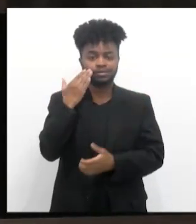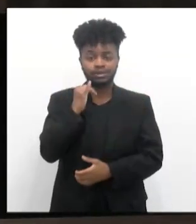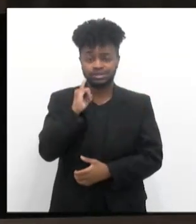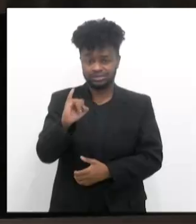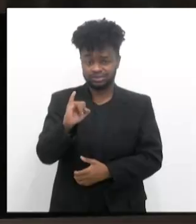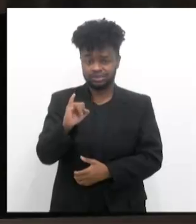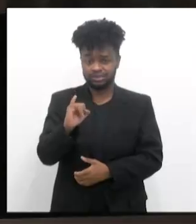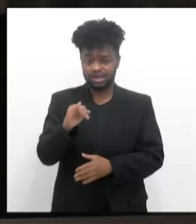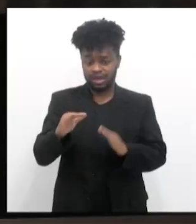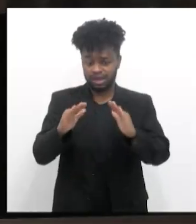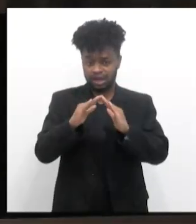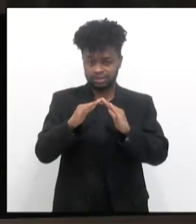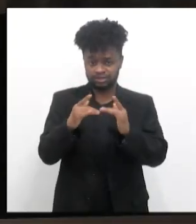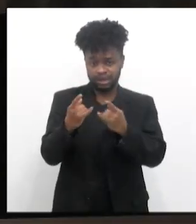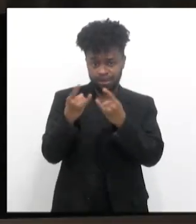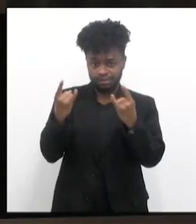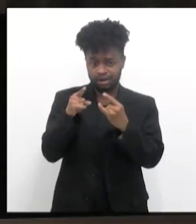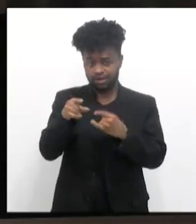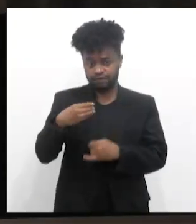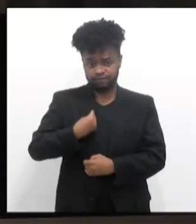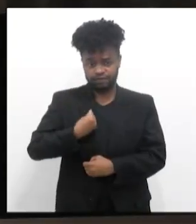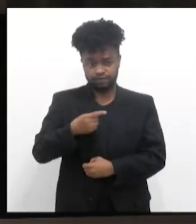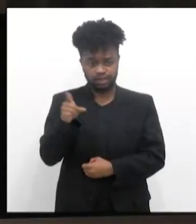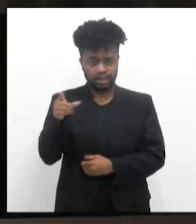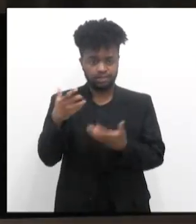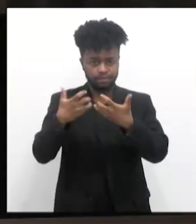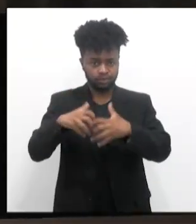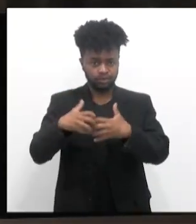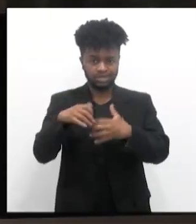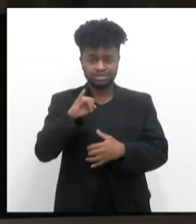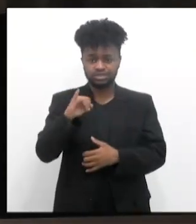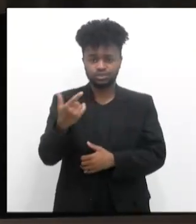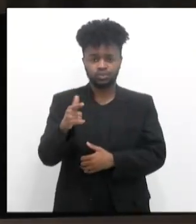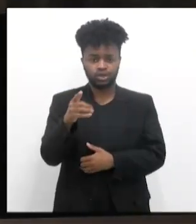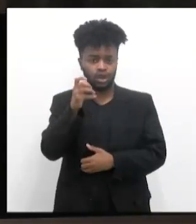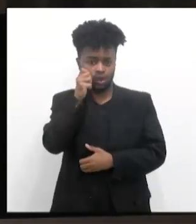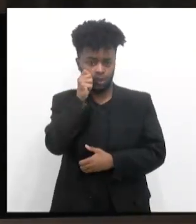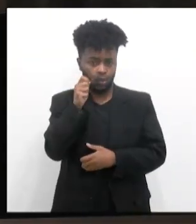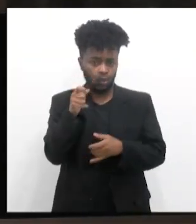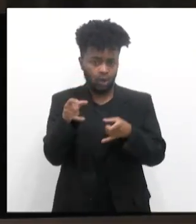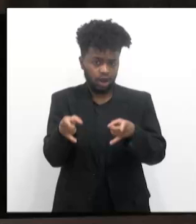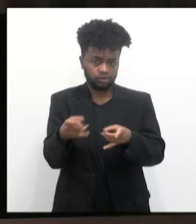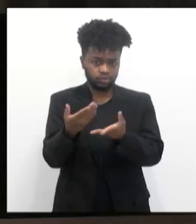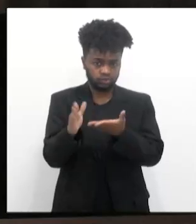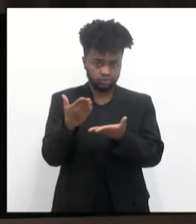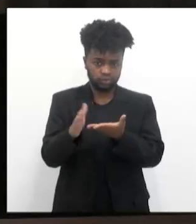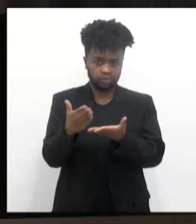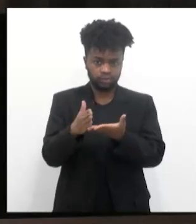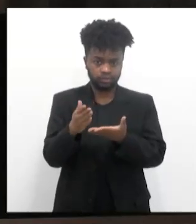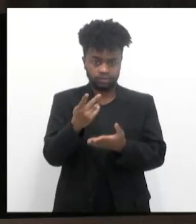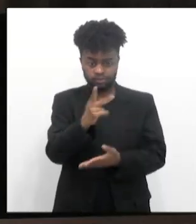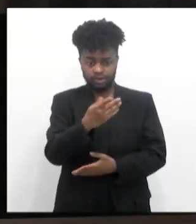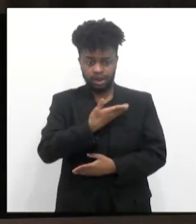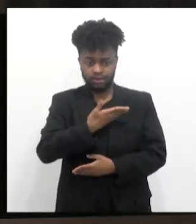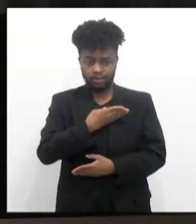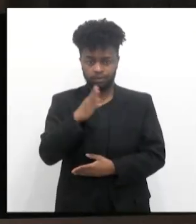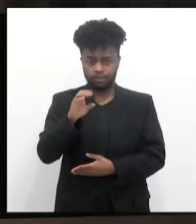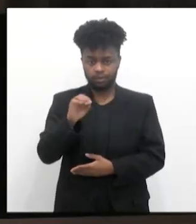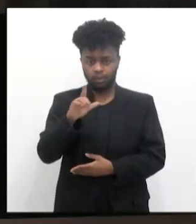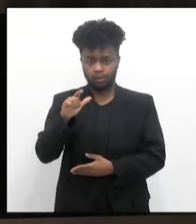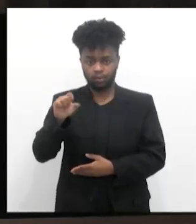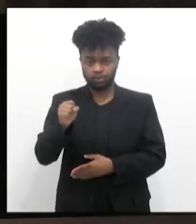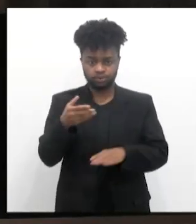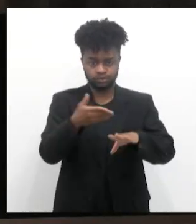casa capitalista que ele vive lá em Petrópolis, se não tem nenhum quartinho sobrando para o seu amigo Guilherme Boulos